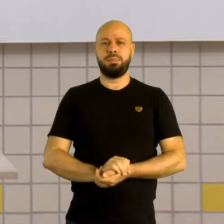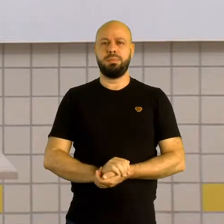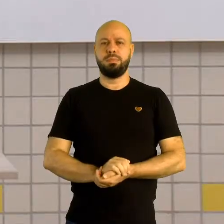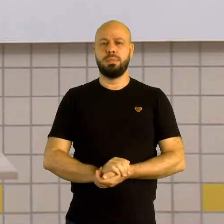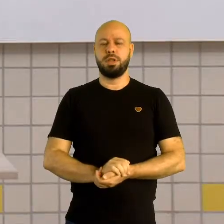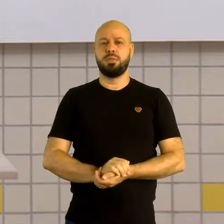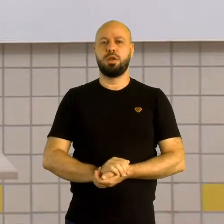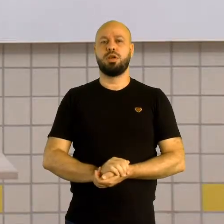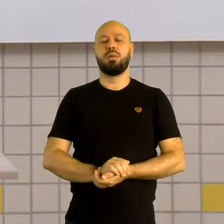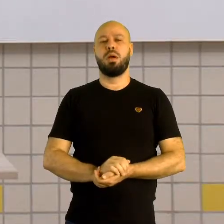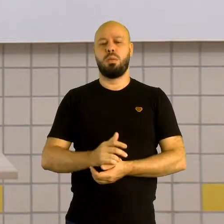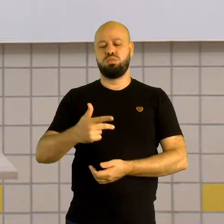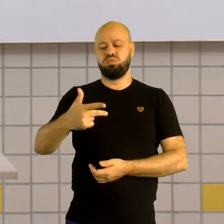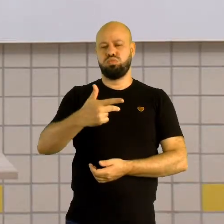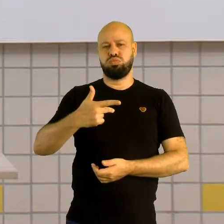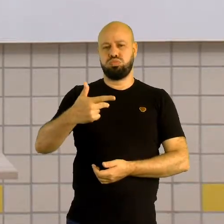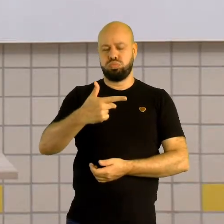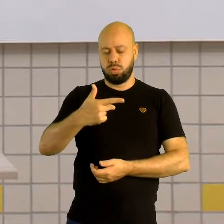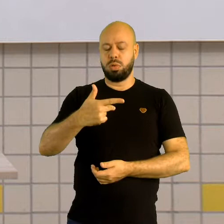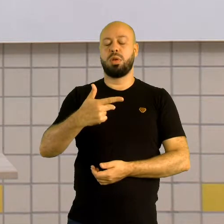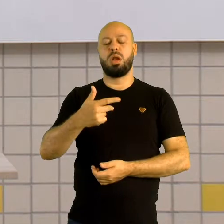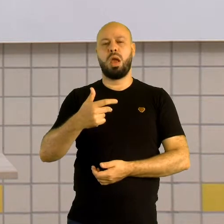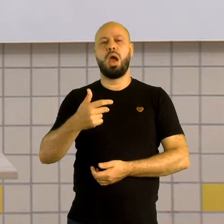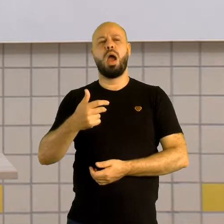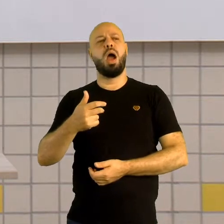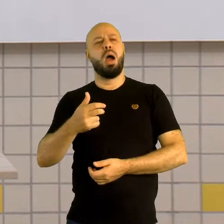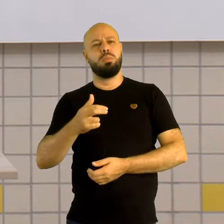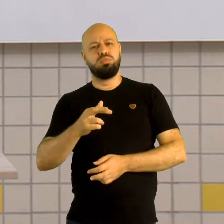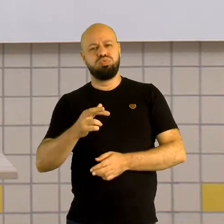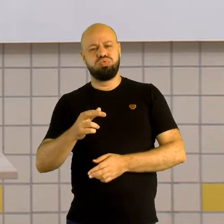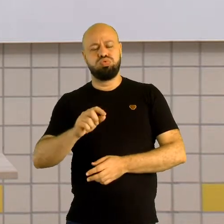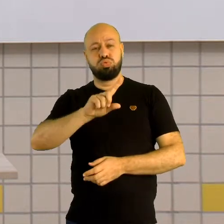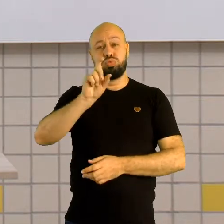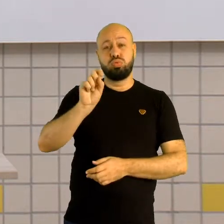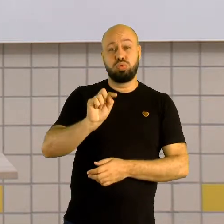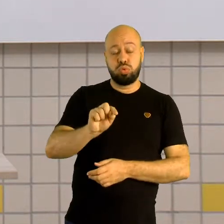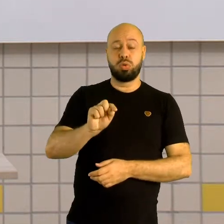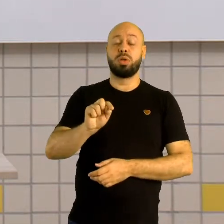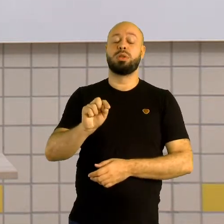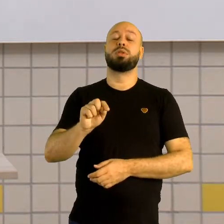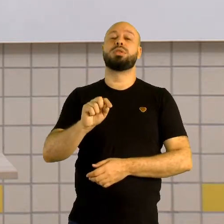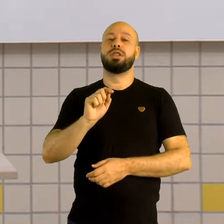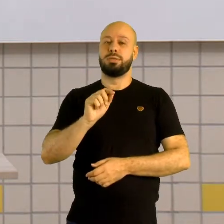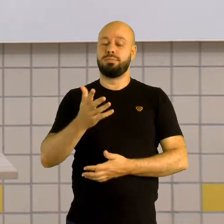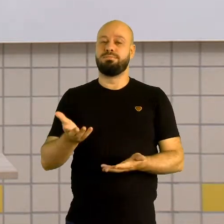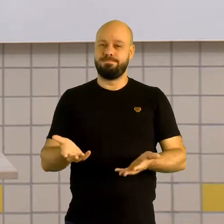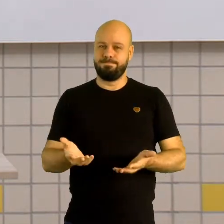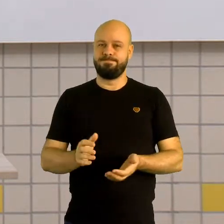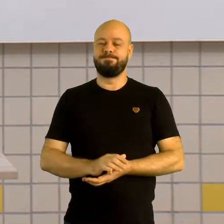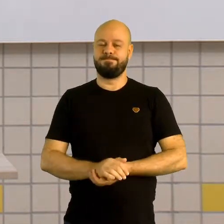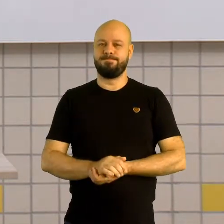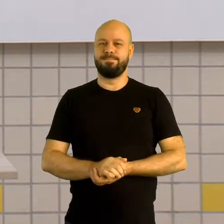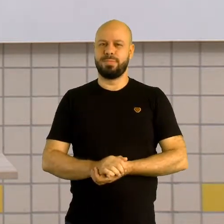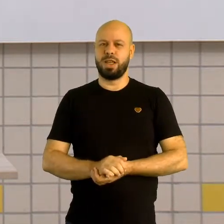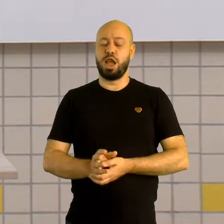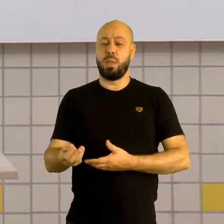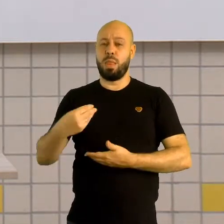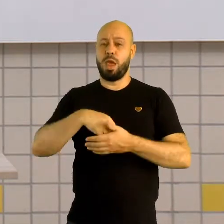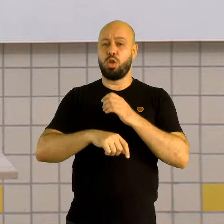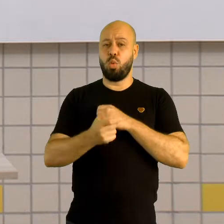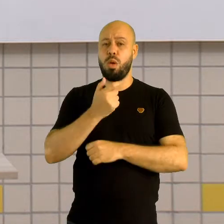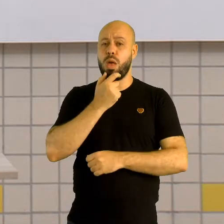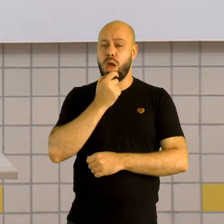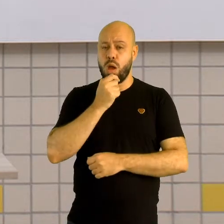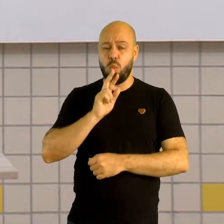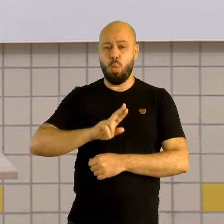Pronomes interrogativos em língua inglesa. Os pronomes interrogativos em inglês, interrogative pronouns, são